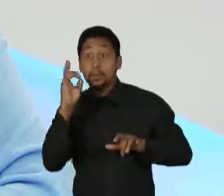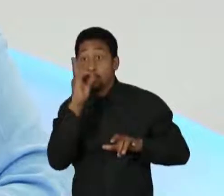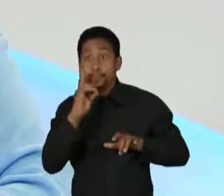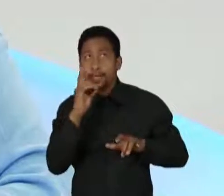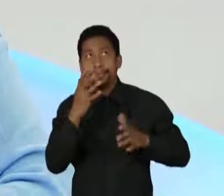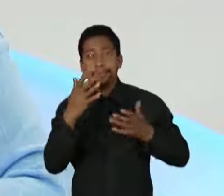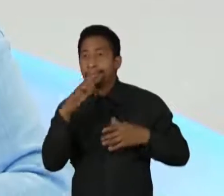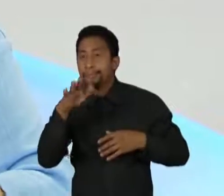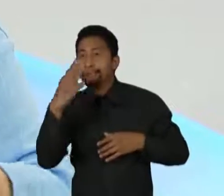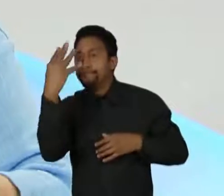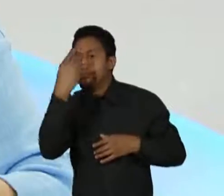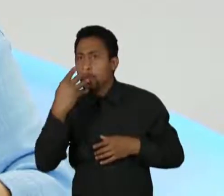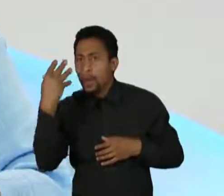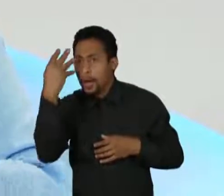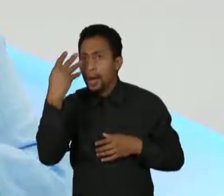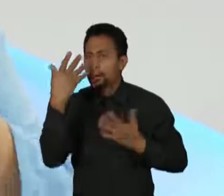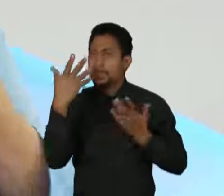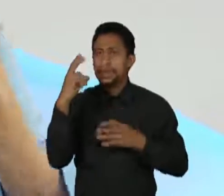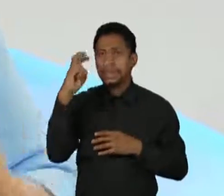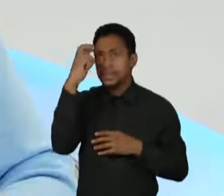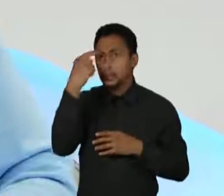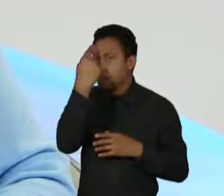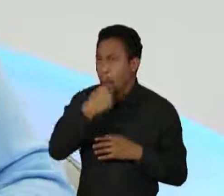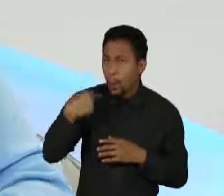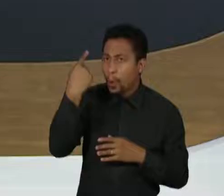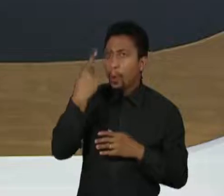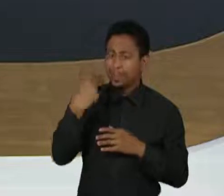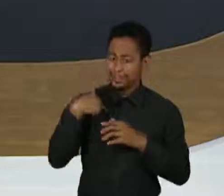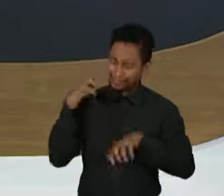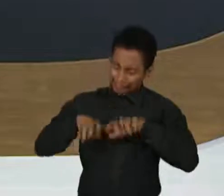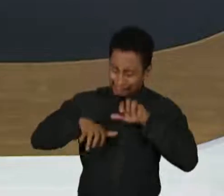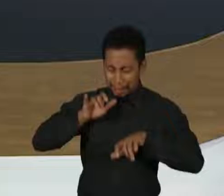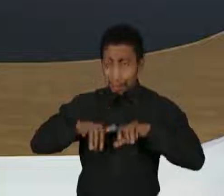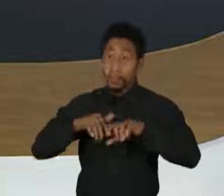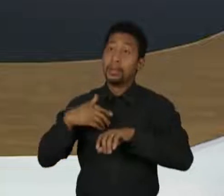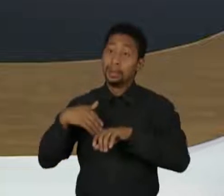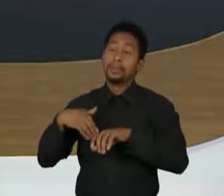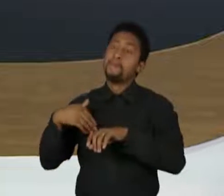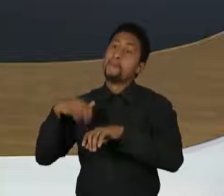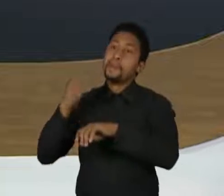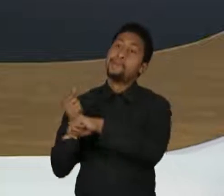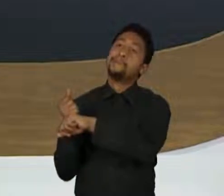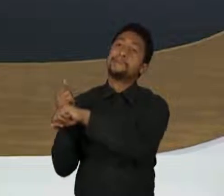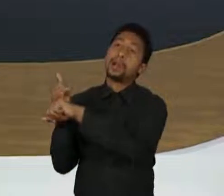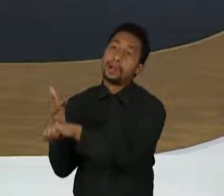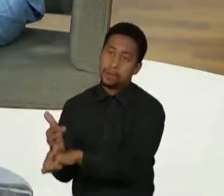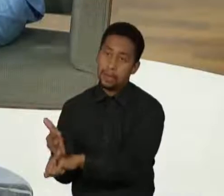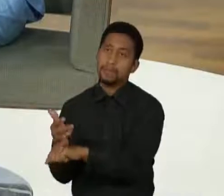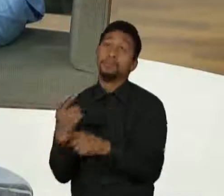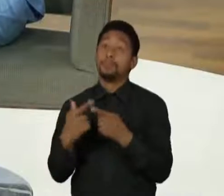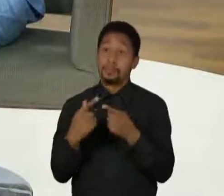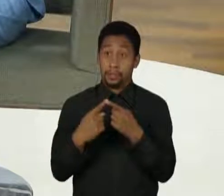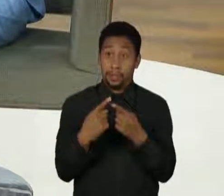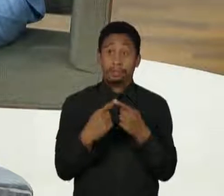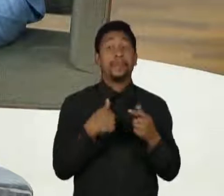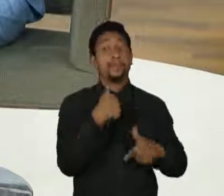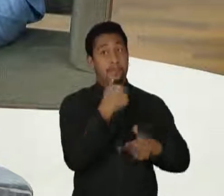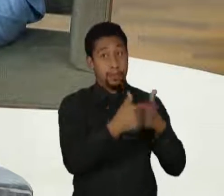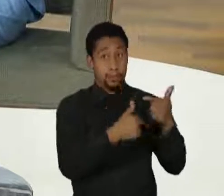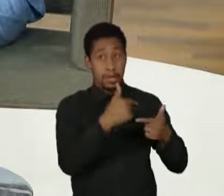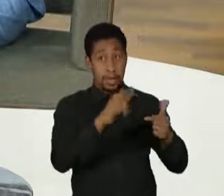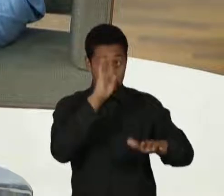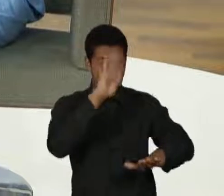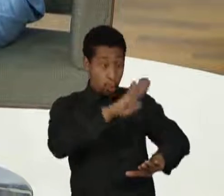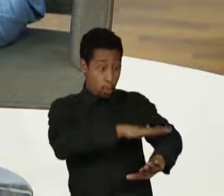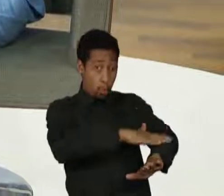e e todos os dias à noite porque tinha tenho uma agência de publicidade trabalhava o dia inteiro chegava em casa tinha o meu